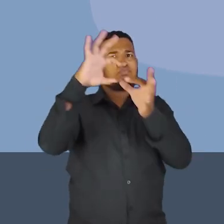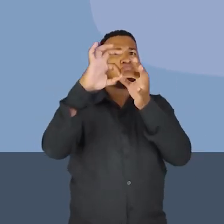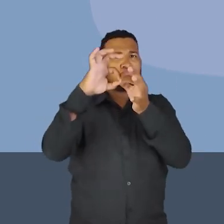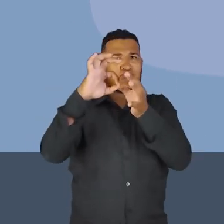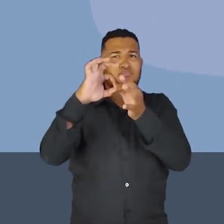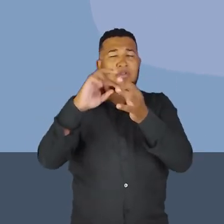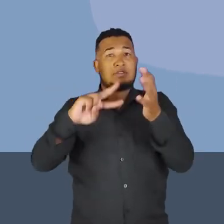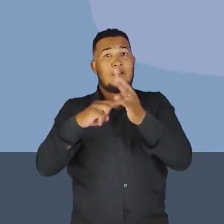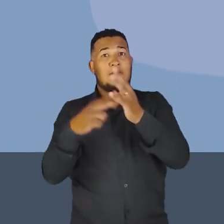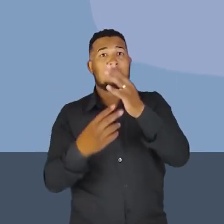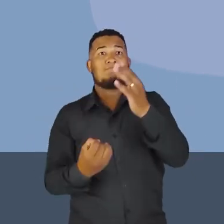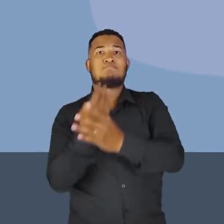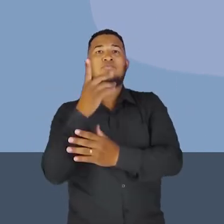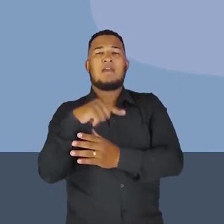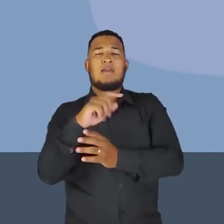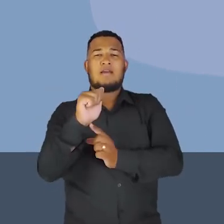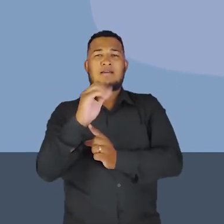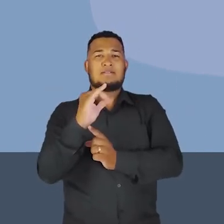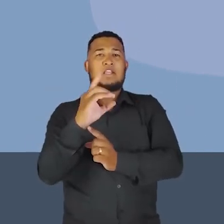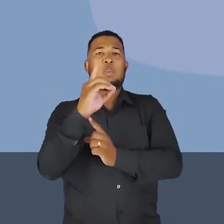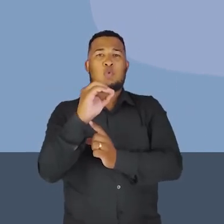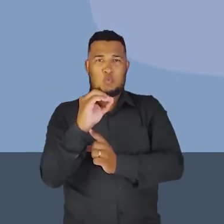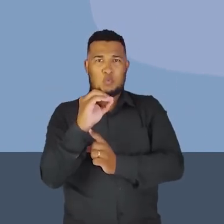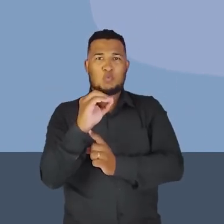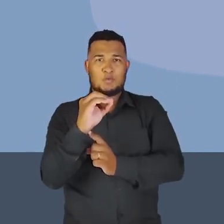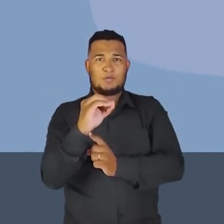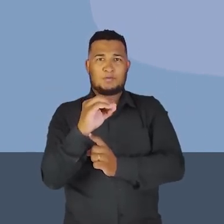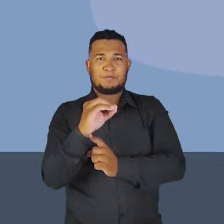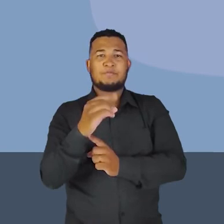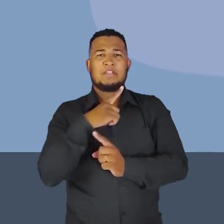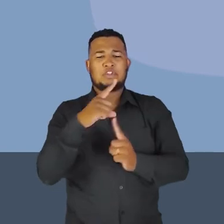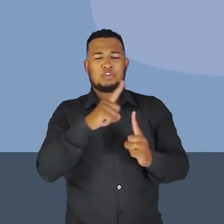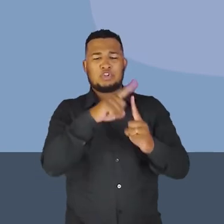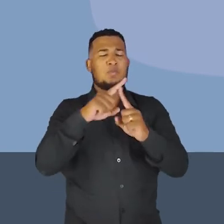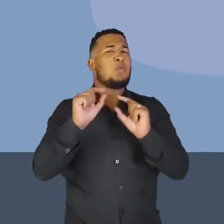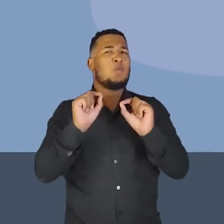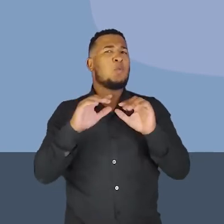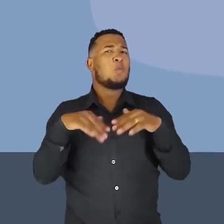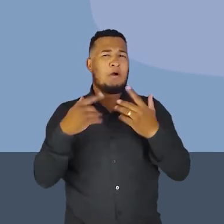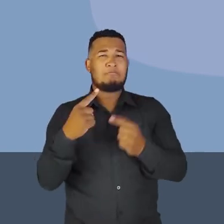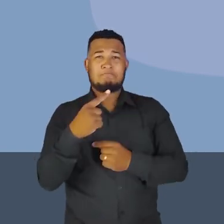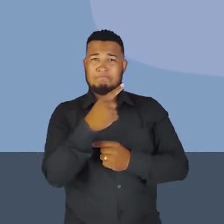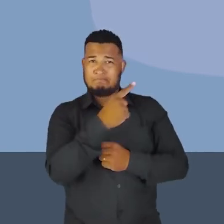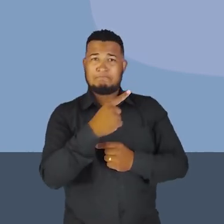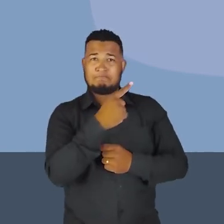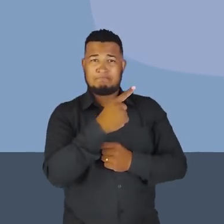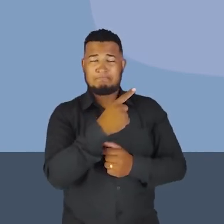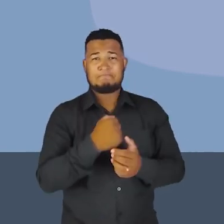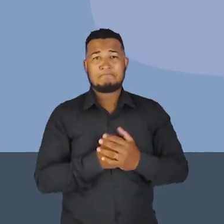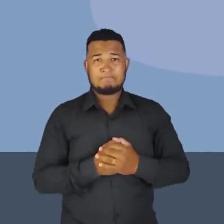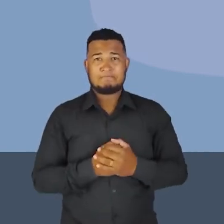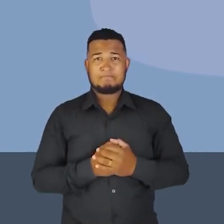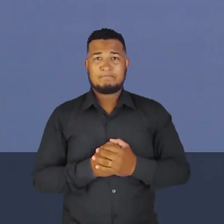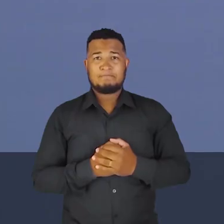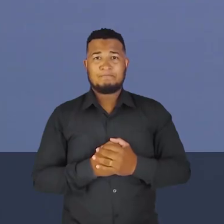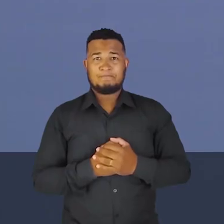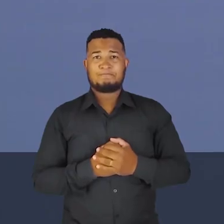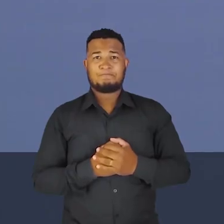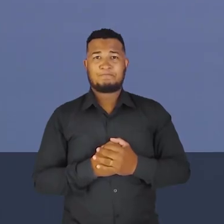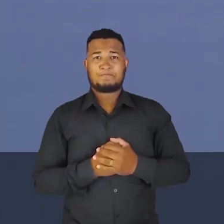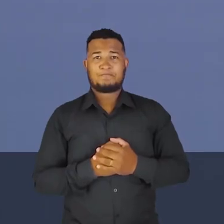tem formação de ácidos. A gente tem a formação do ácido sulfúrico, do ácido carbônico e do ácido nítrico. volta aqui para